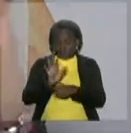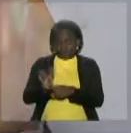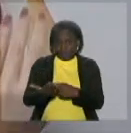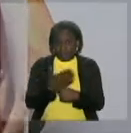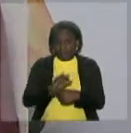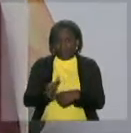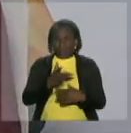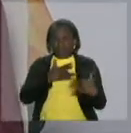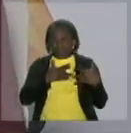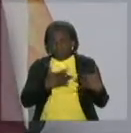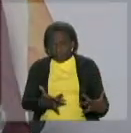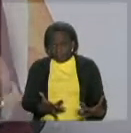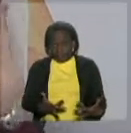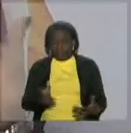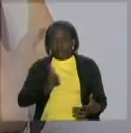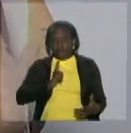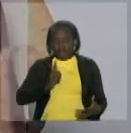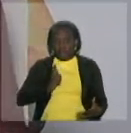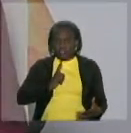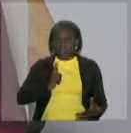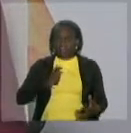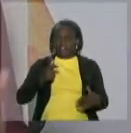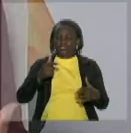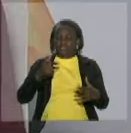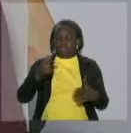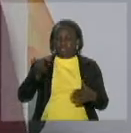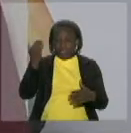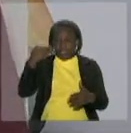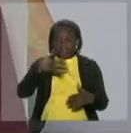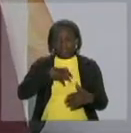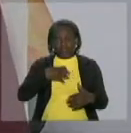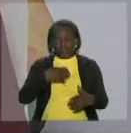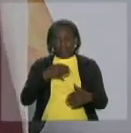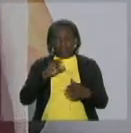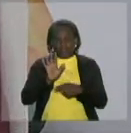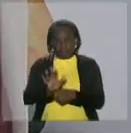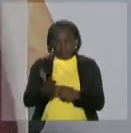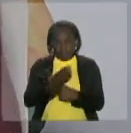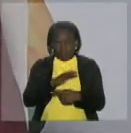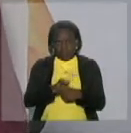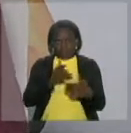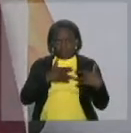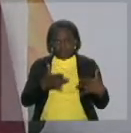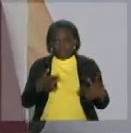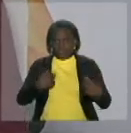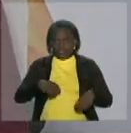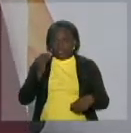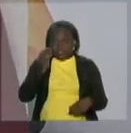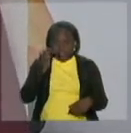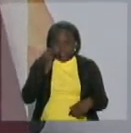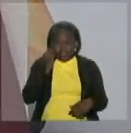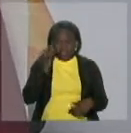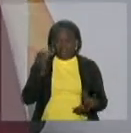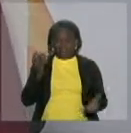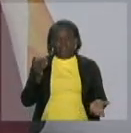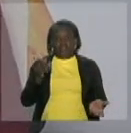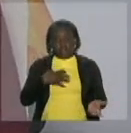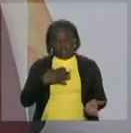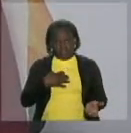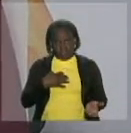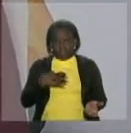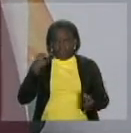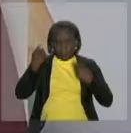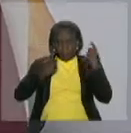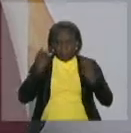sociedade solidária, né, que tenha princípios solidários, é preciso vivenciar essa experiência.